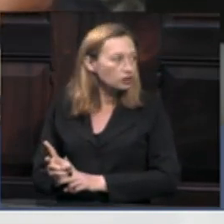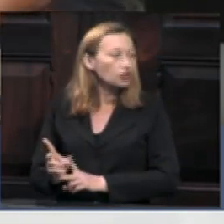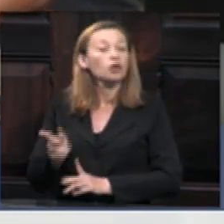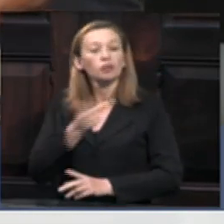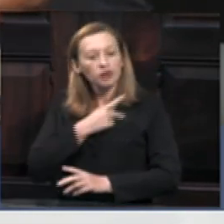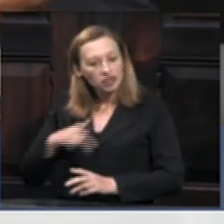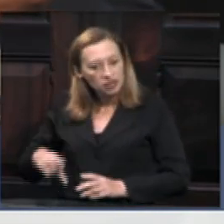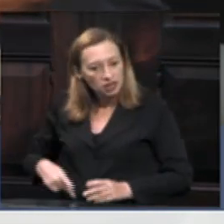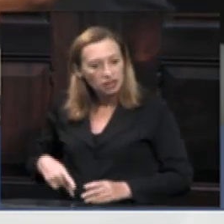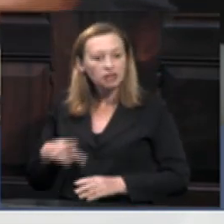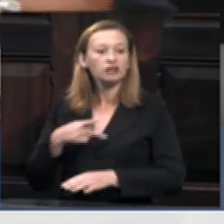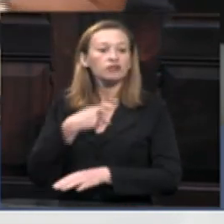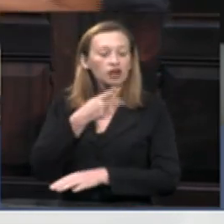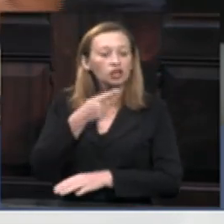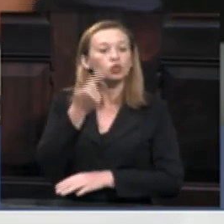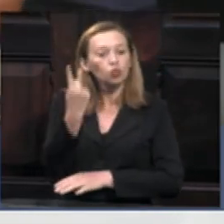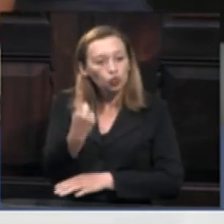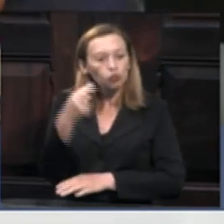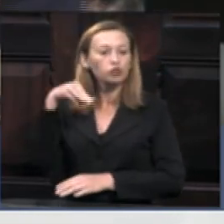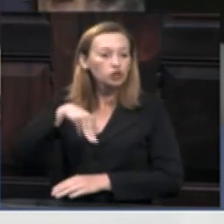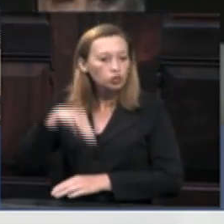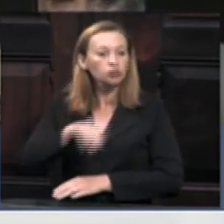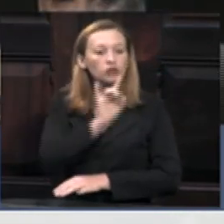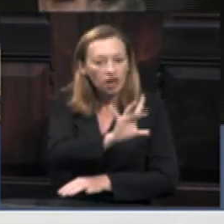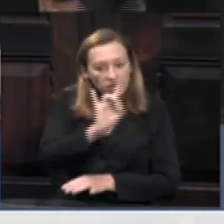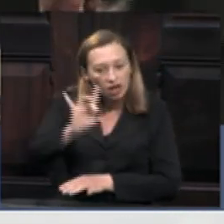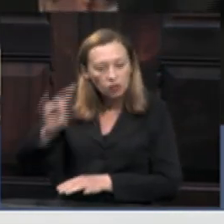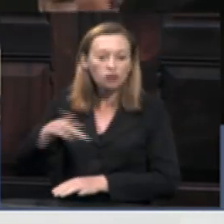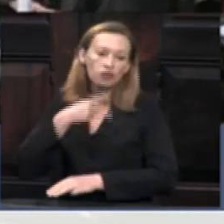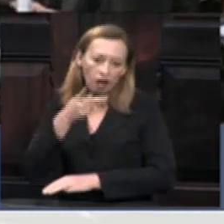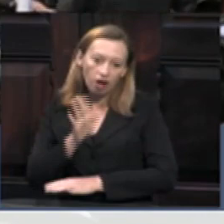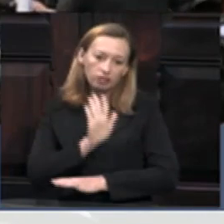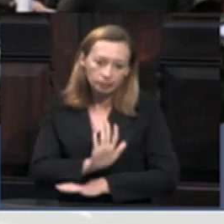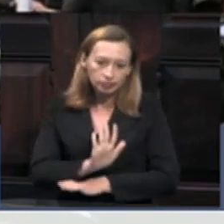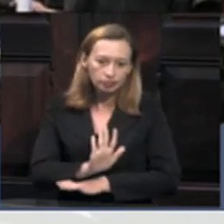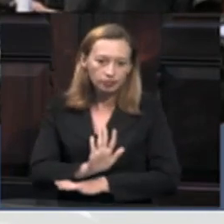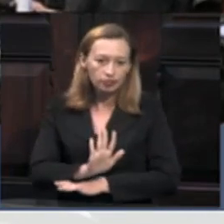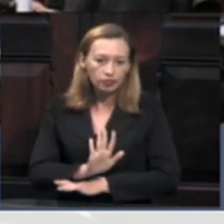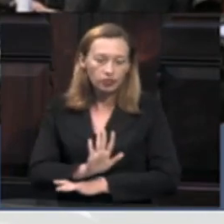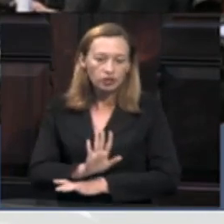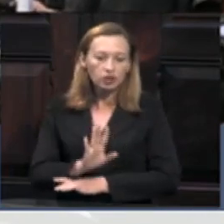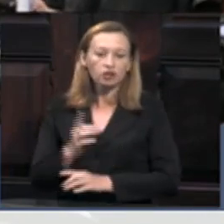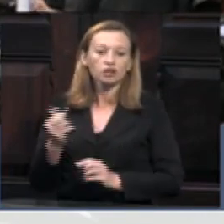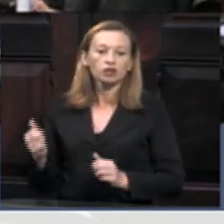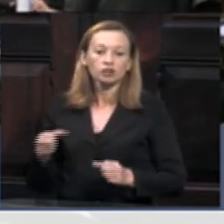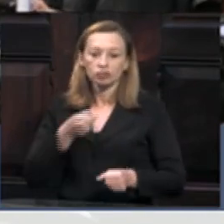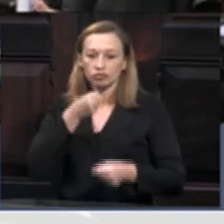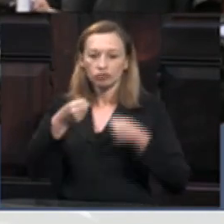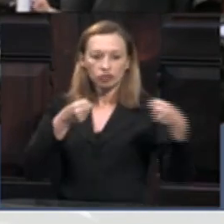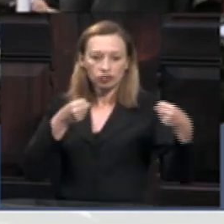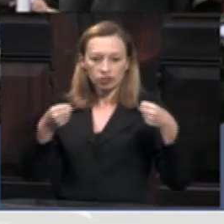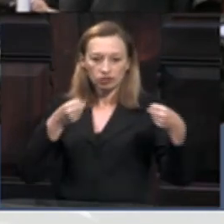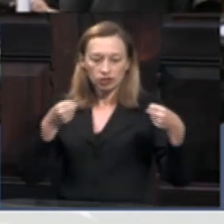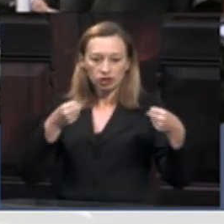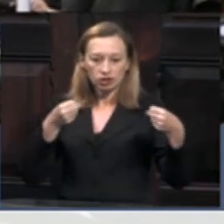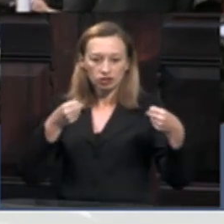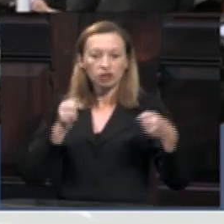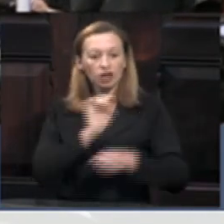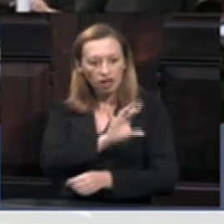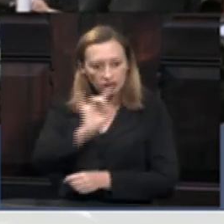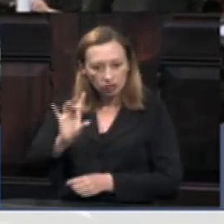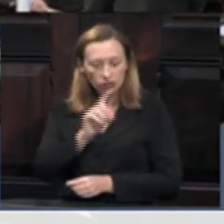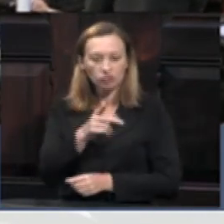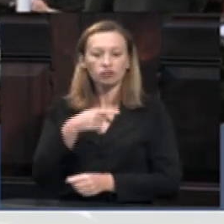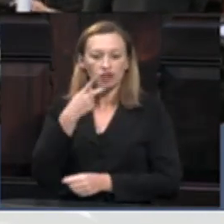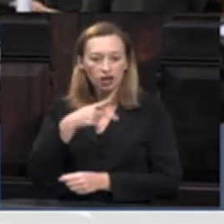deixando 1 minuto para cada deputado fazer uso da palavra. Era um microfone de cada lado, não é isso? Aí Vossa Excelência agora trocou. Não, ela estava atrás